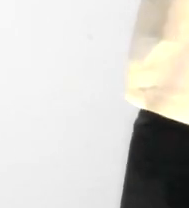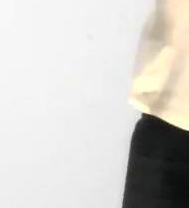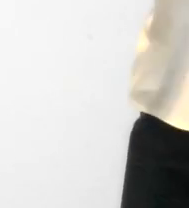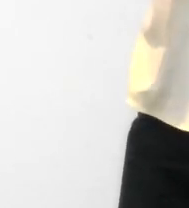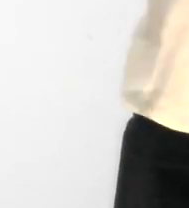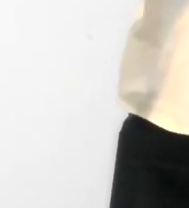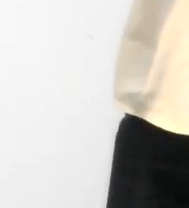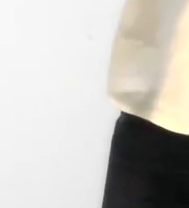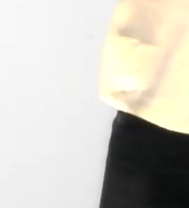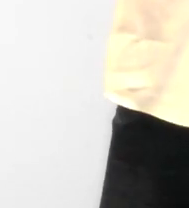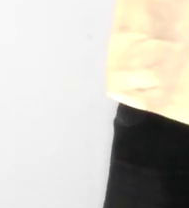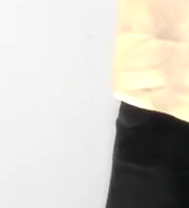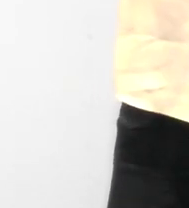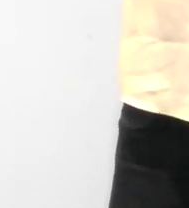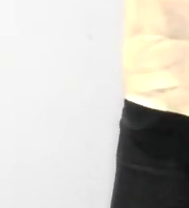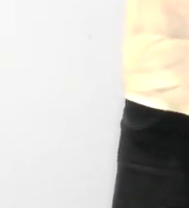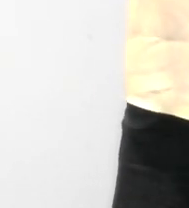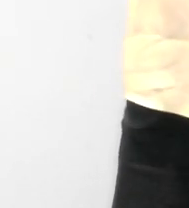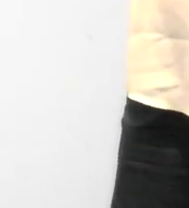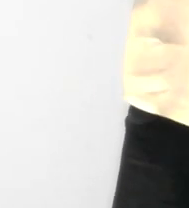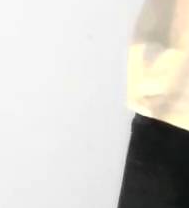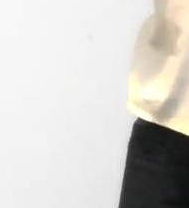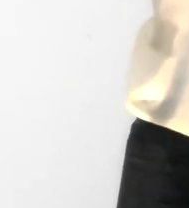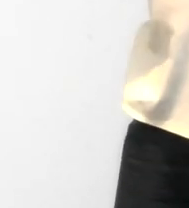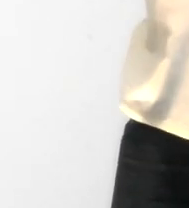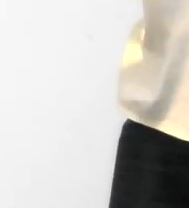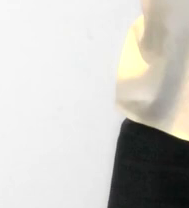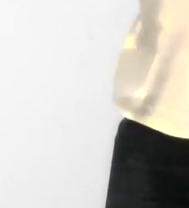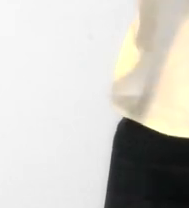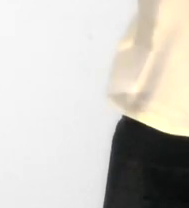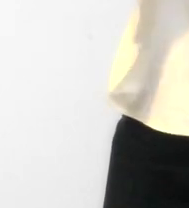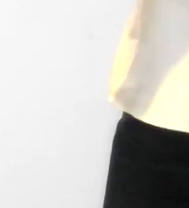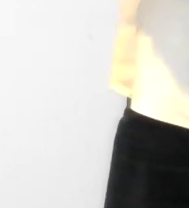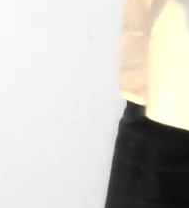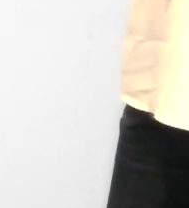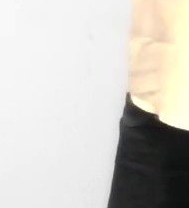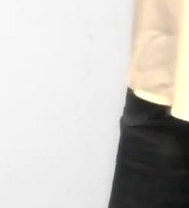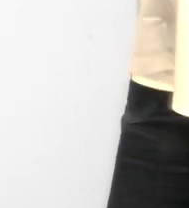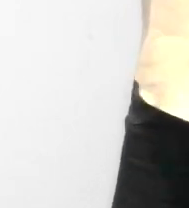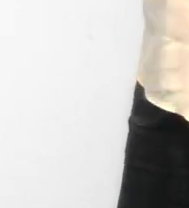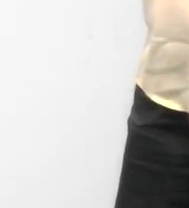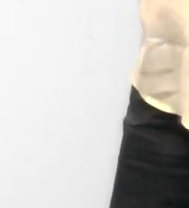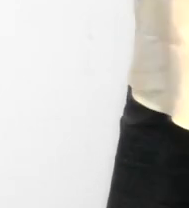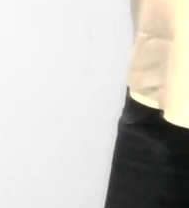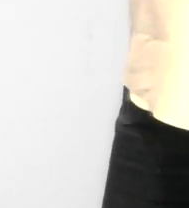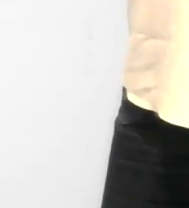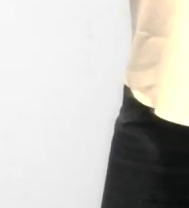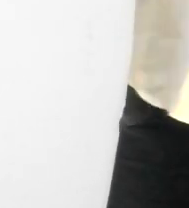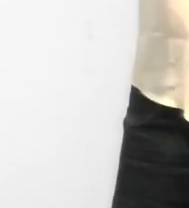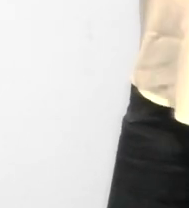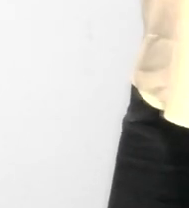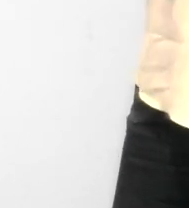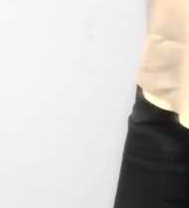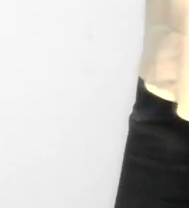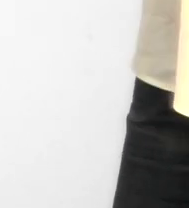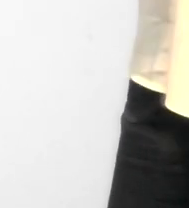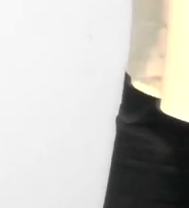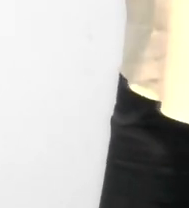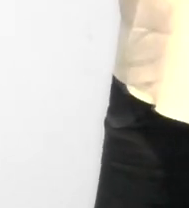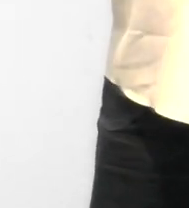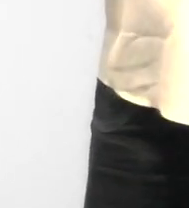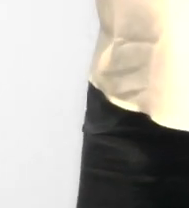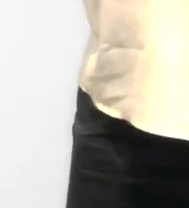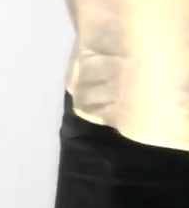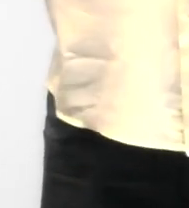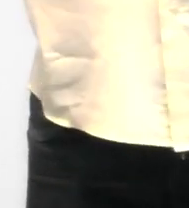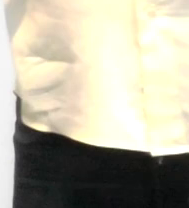40 horas 40 horas é é o que minha esposa passa semanalmente com meu filho ISO Pois é então essa é a realidade sabemos que